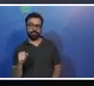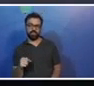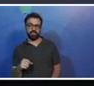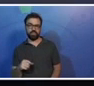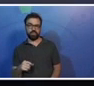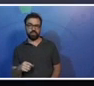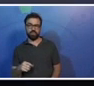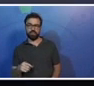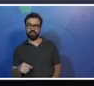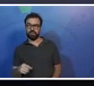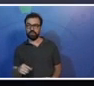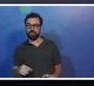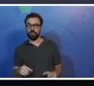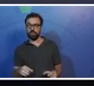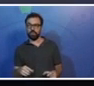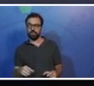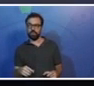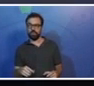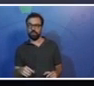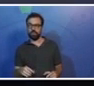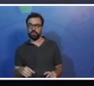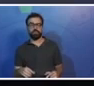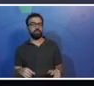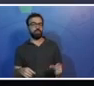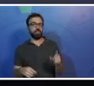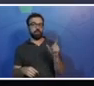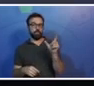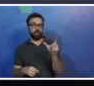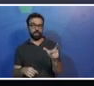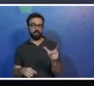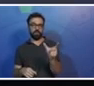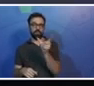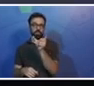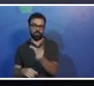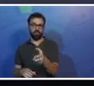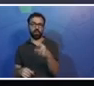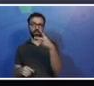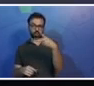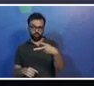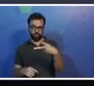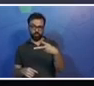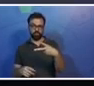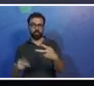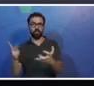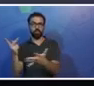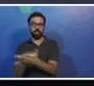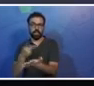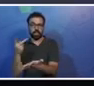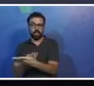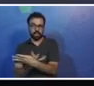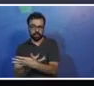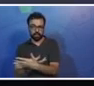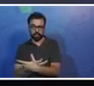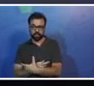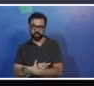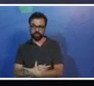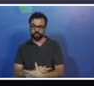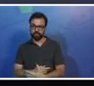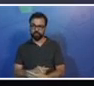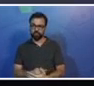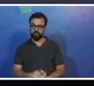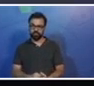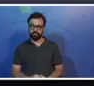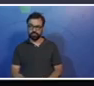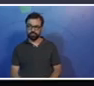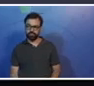cuja grafia, cuja escrita é incorreta no conjunto, porque nós temos aí mais de uma